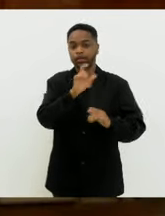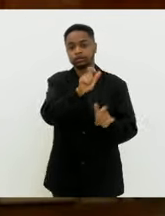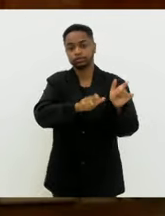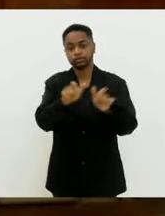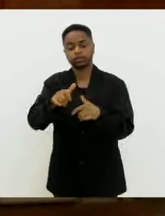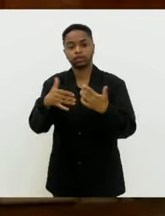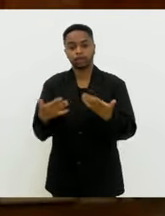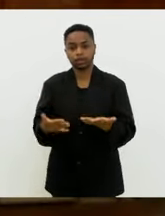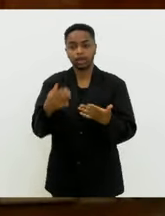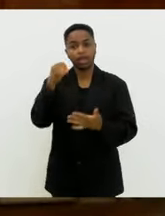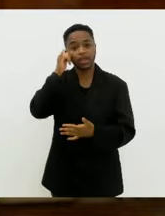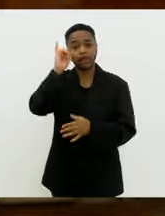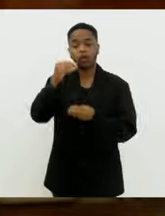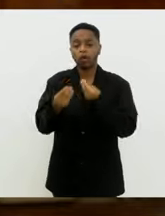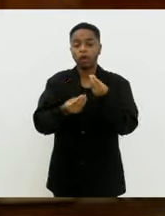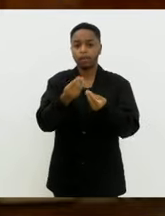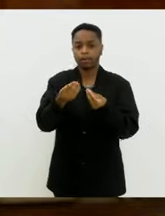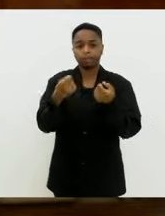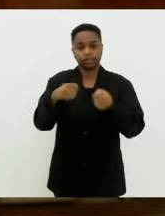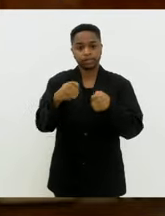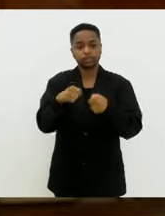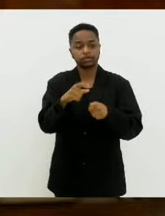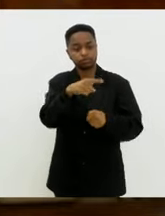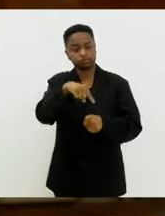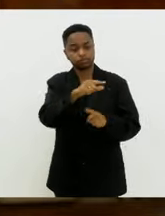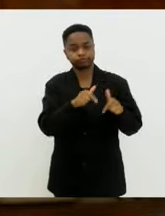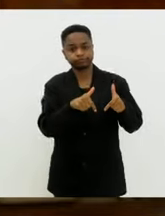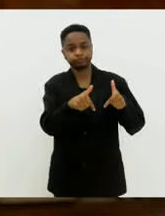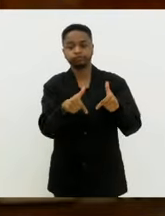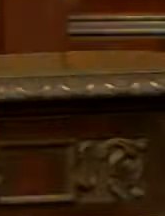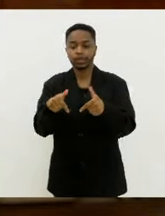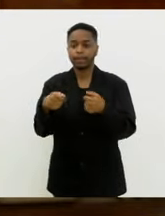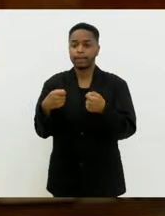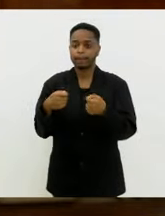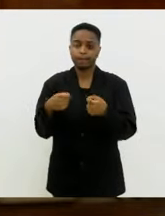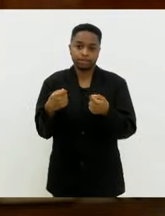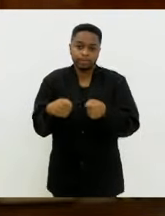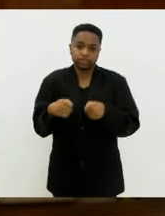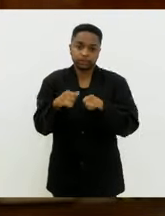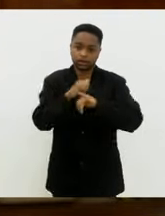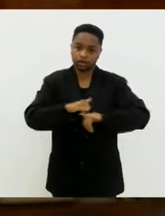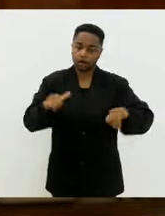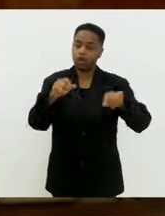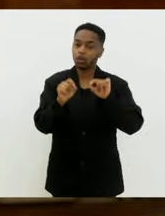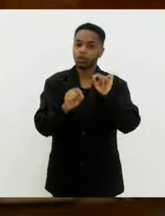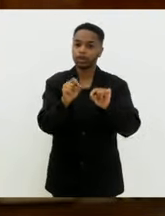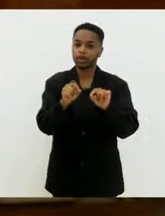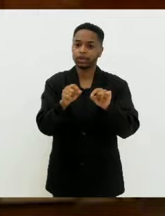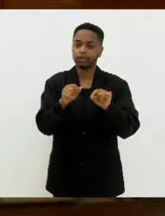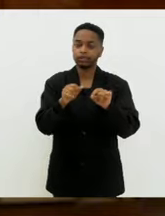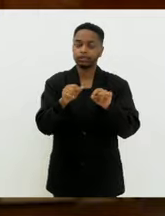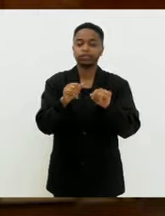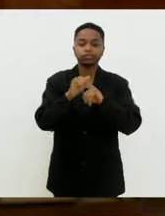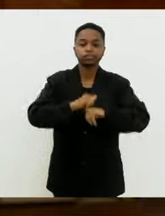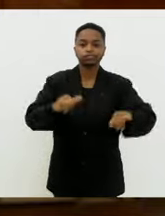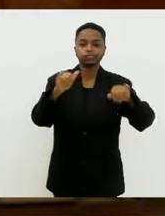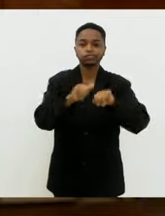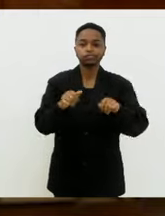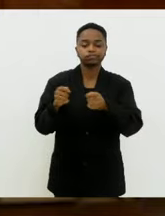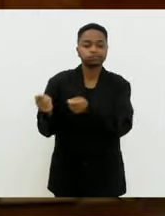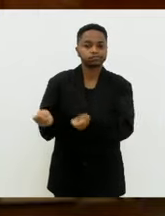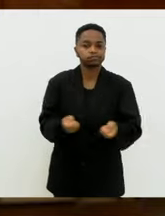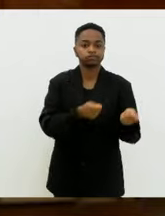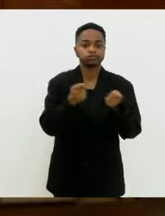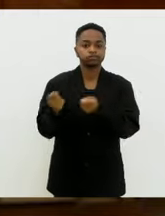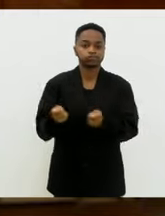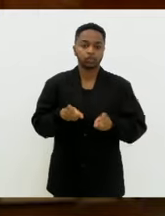prevenção também conta com a possibilidade, e aqui a gente precisa dizer, de campanhas permanentes de combate